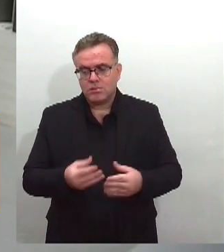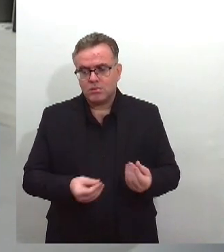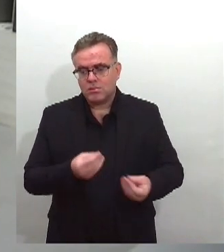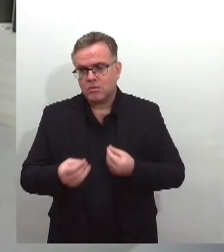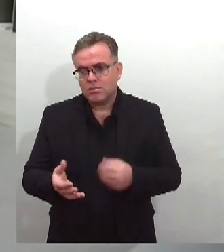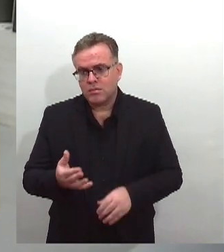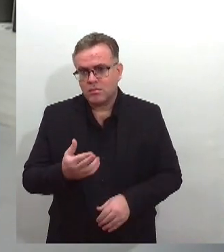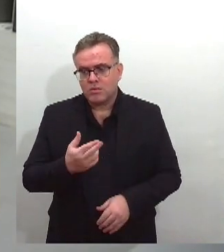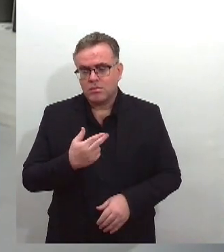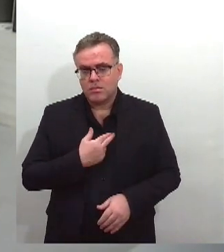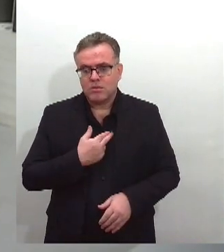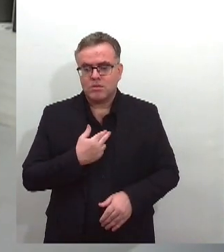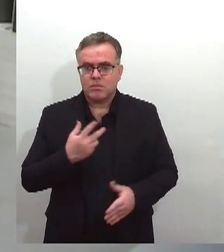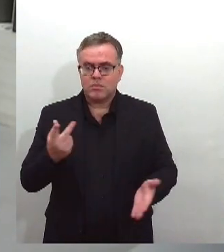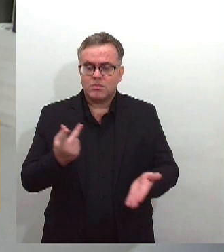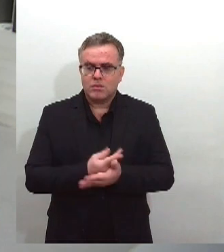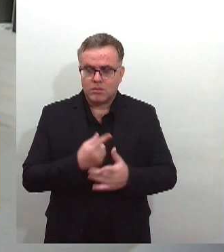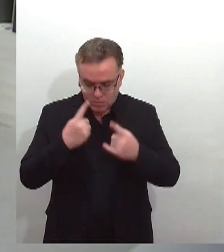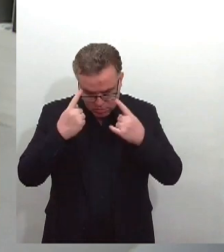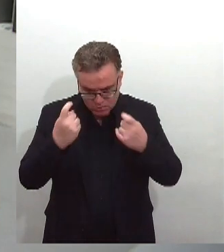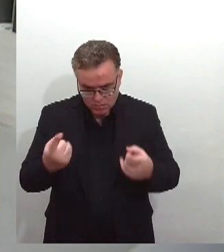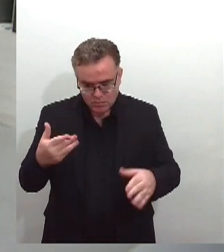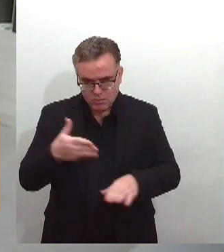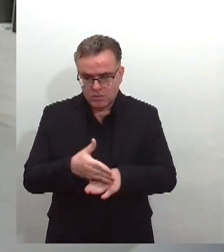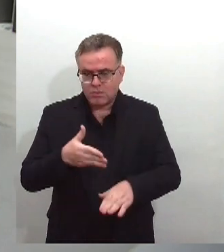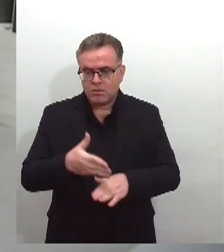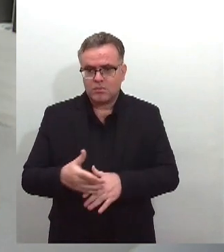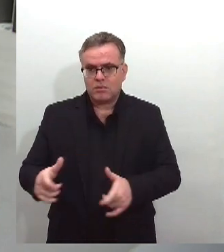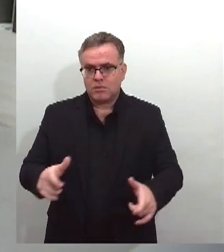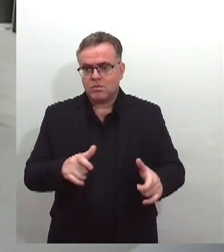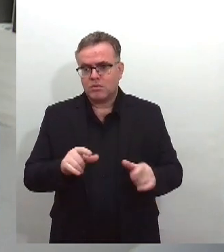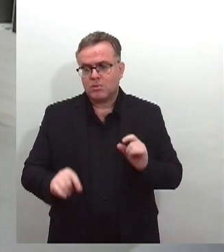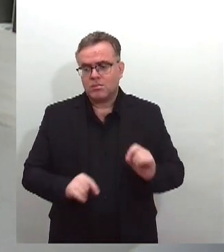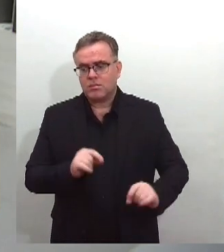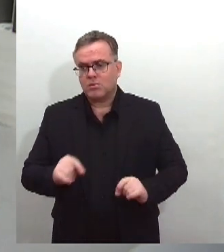violência, ela tem acesso aos serviços que o centro